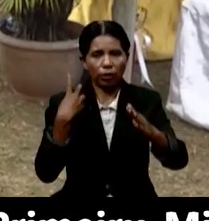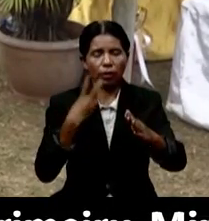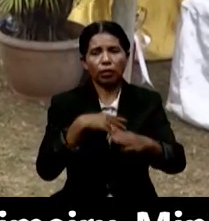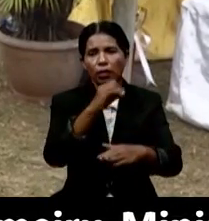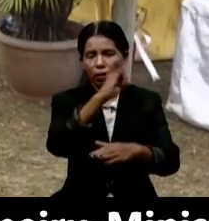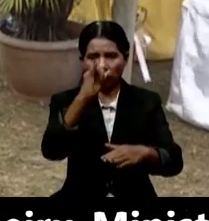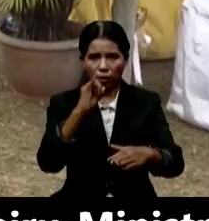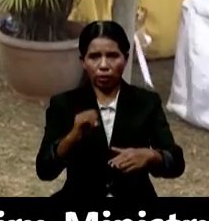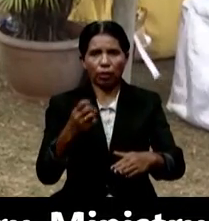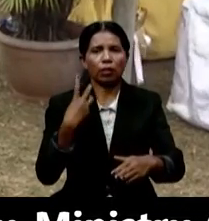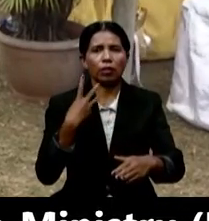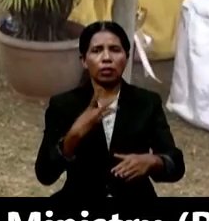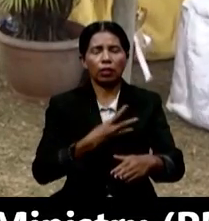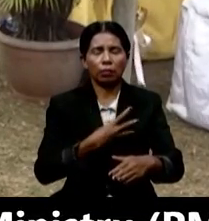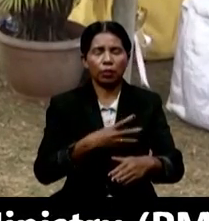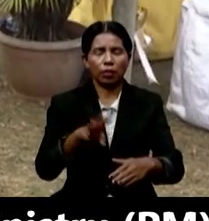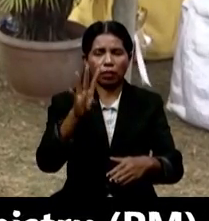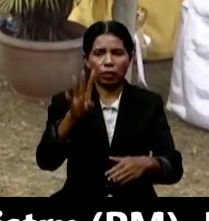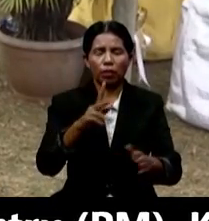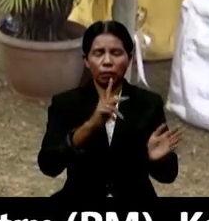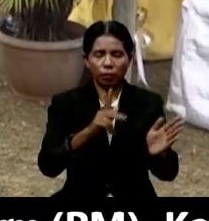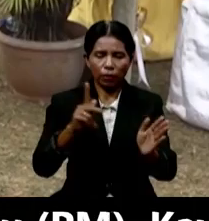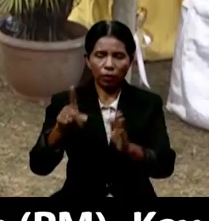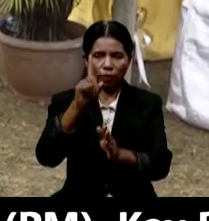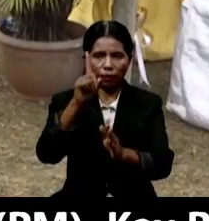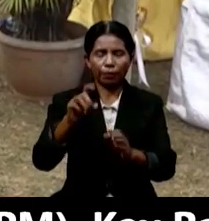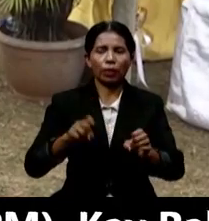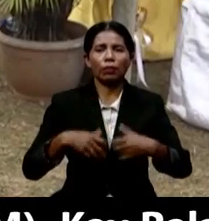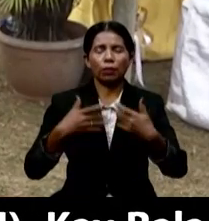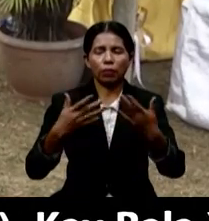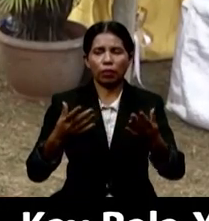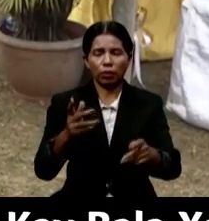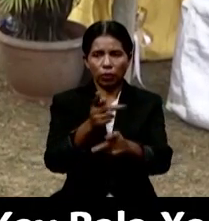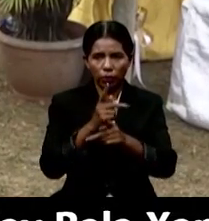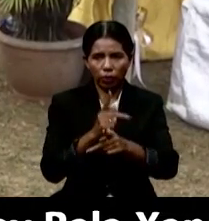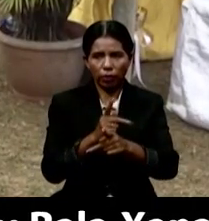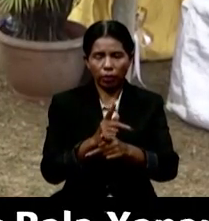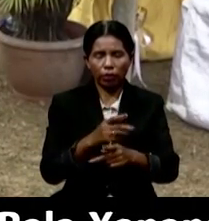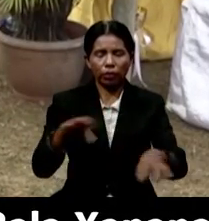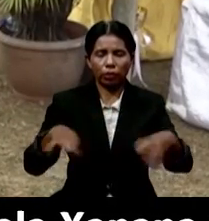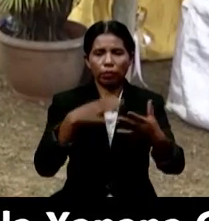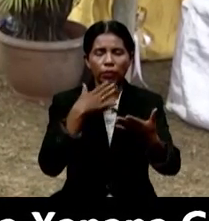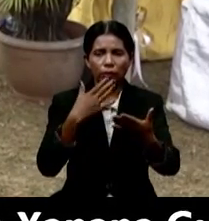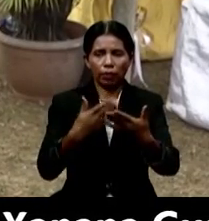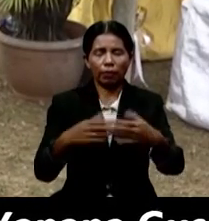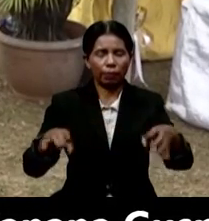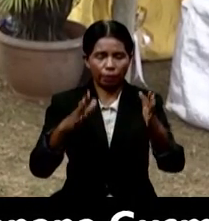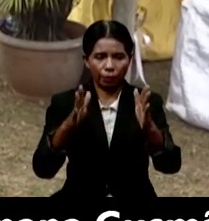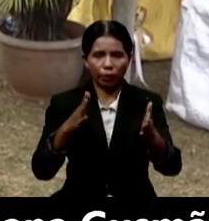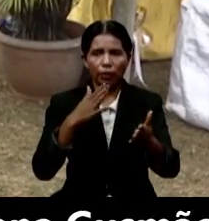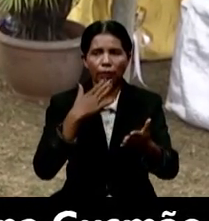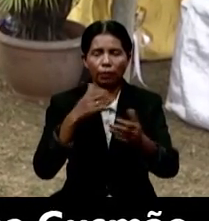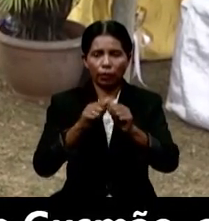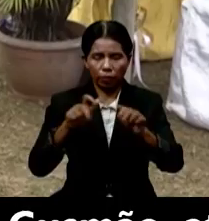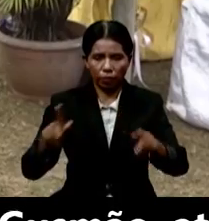identifica, ame quatro mandatos, mais o plano ida para o ensama que bela segura qualidade a recursos humanos da